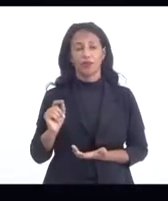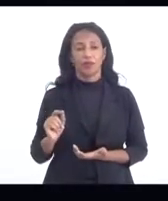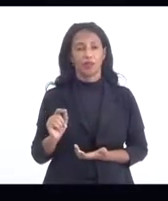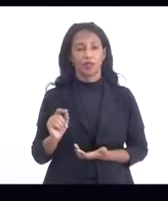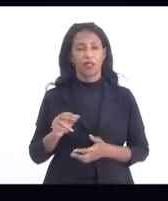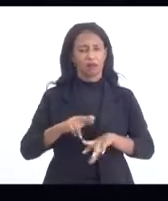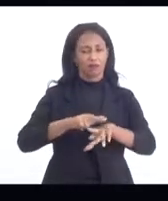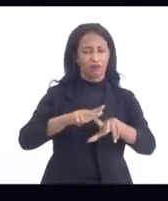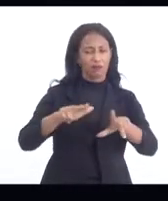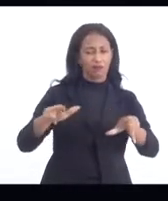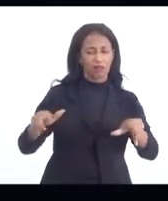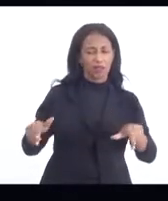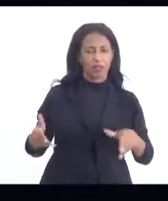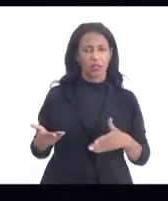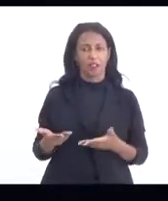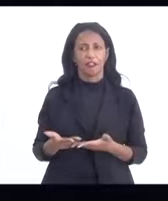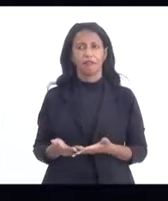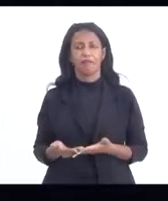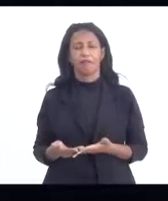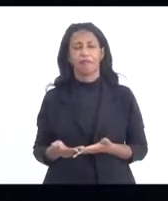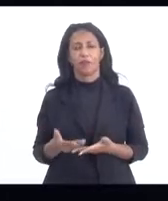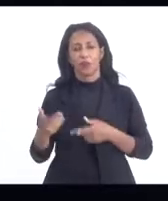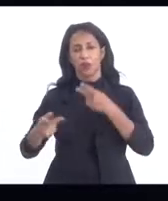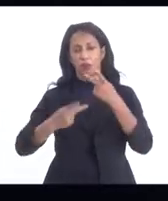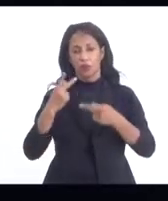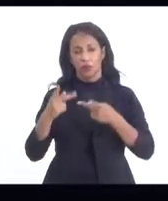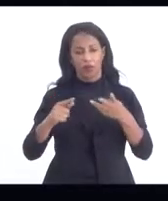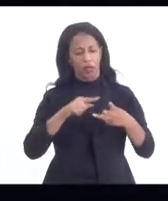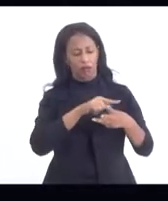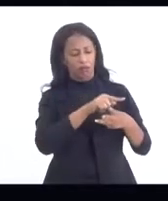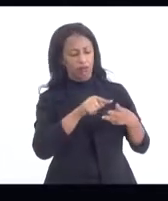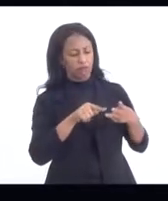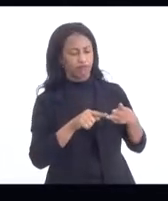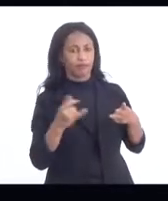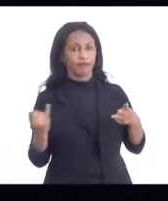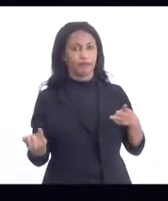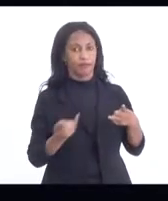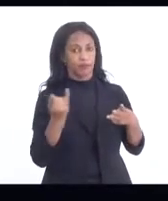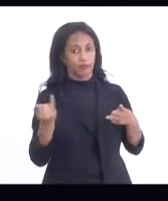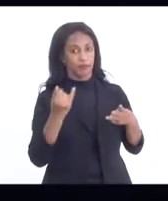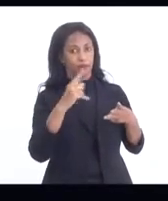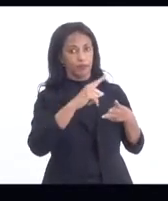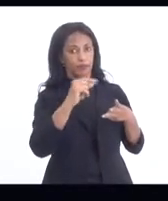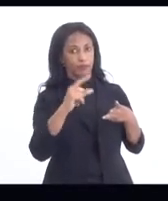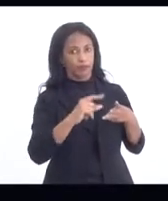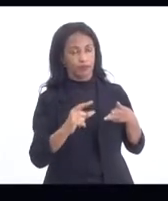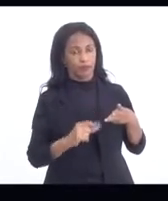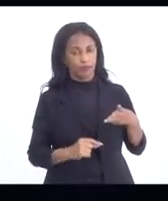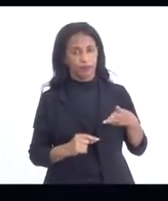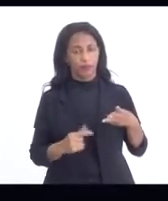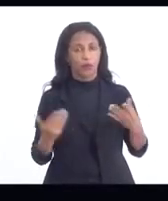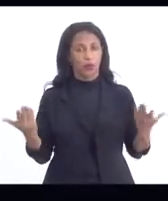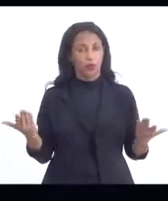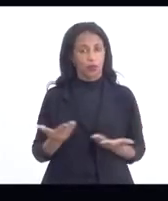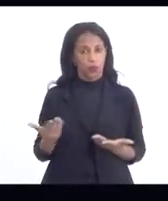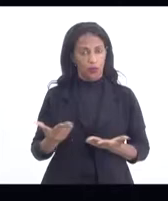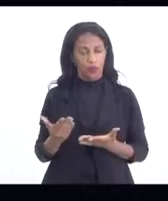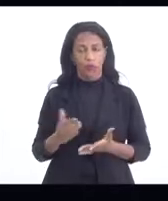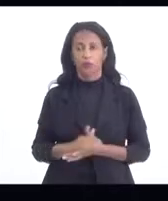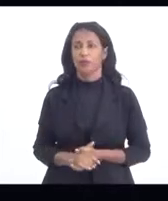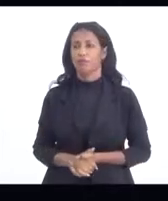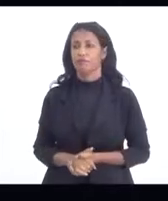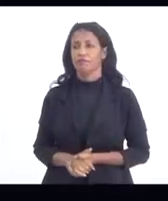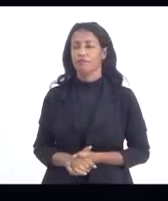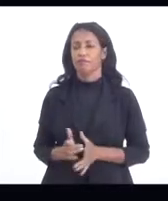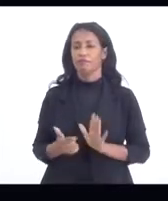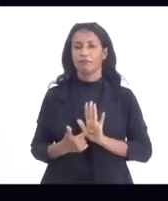dentre de todas as que foi falado, três coisas são muito importantes destacar. Primeiro que hoje está